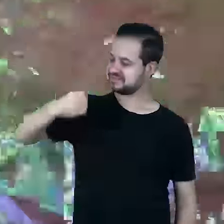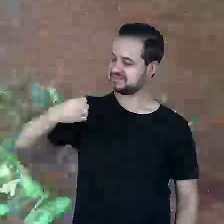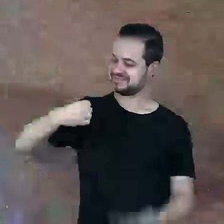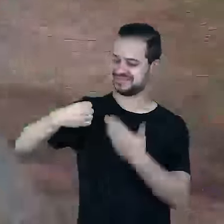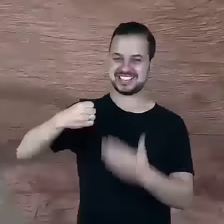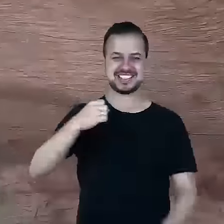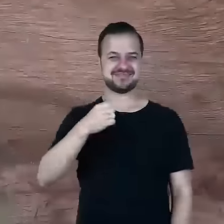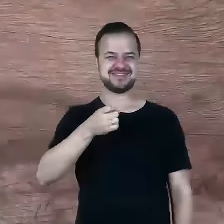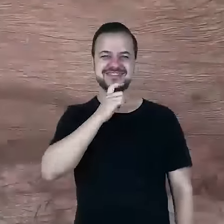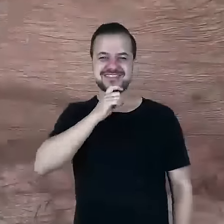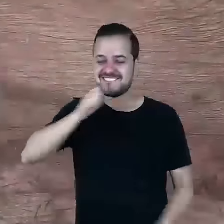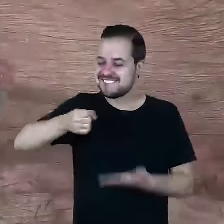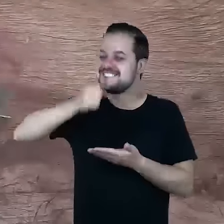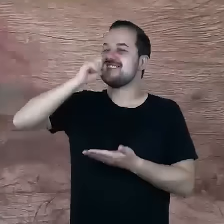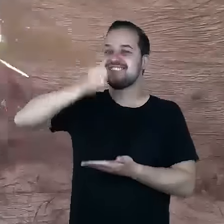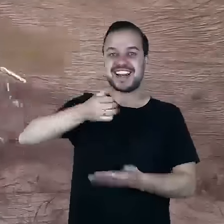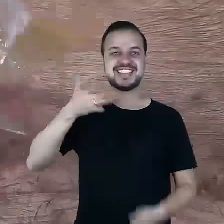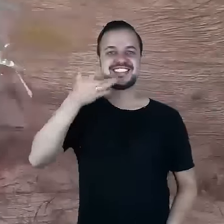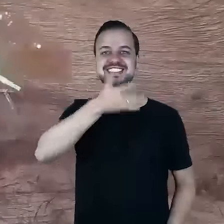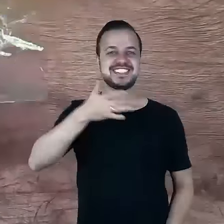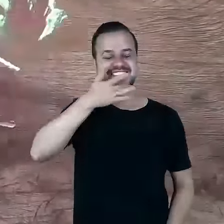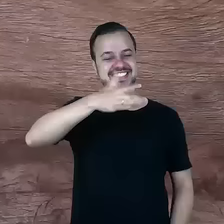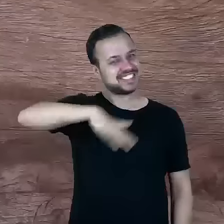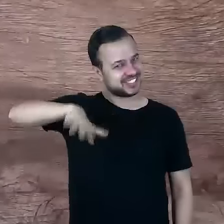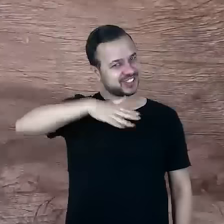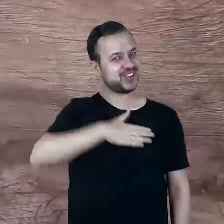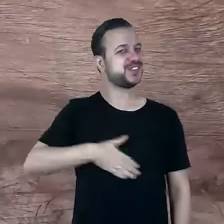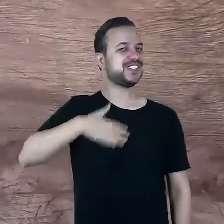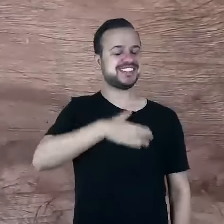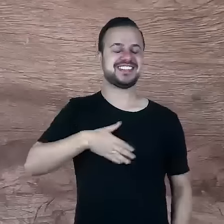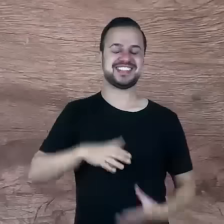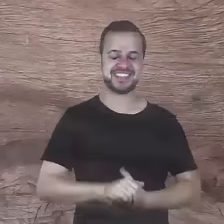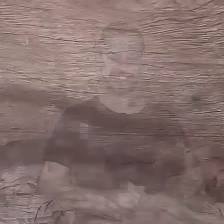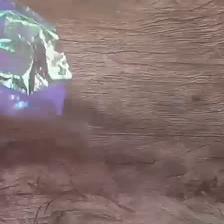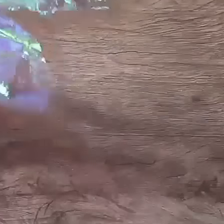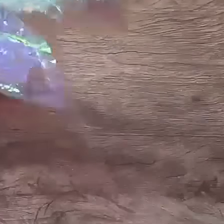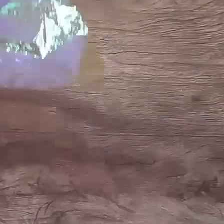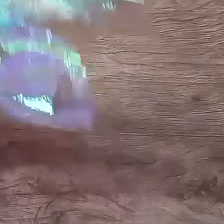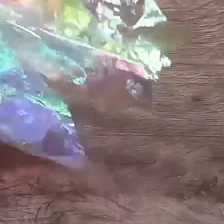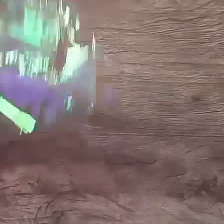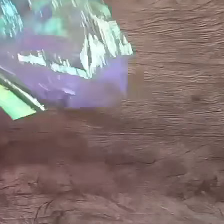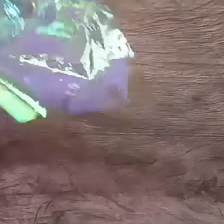com o chope bem geladinho, do jeito que todo mundo gosta.